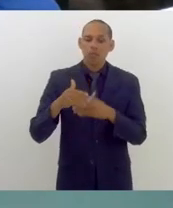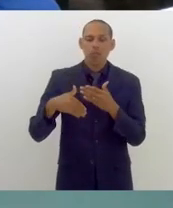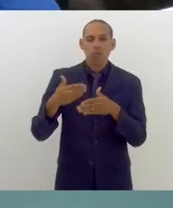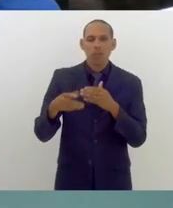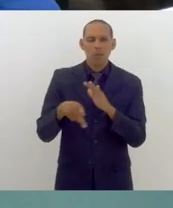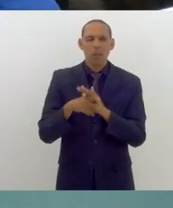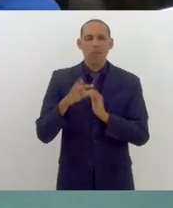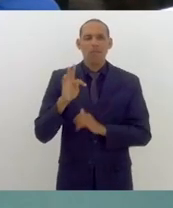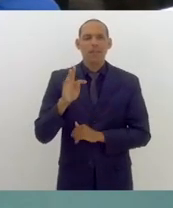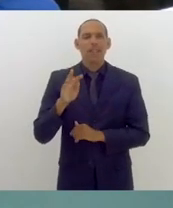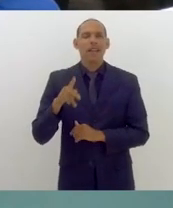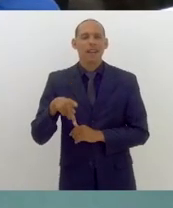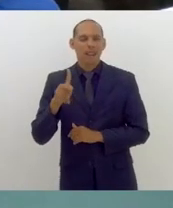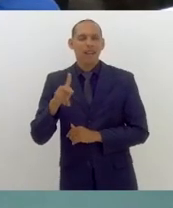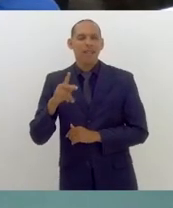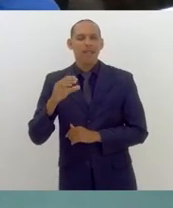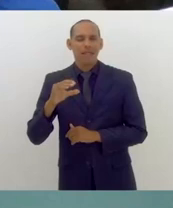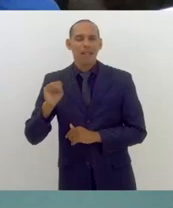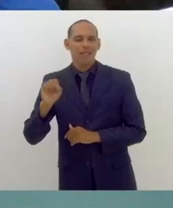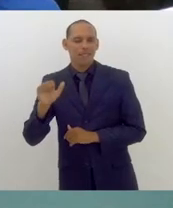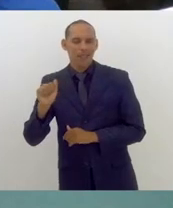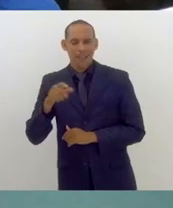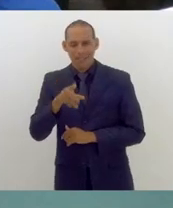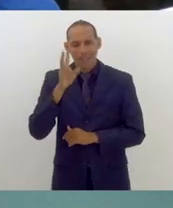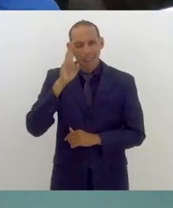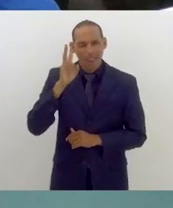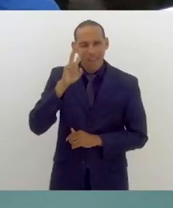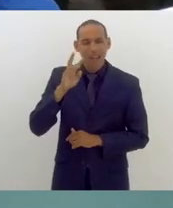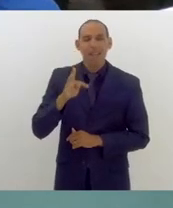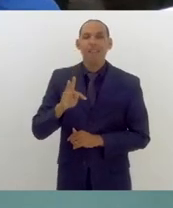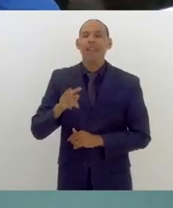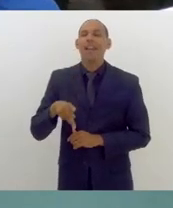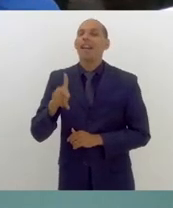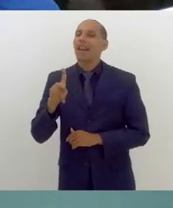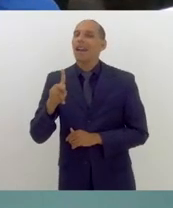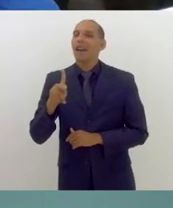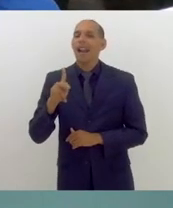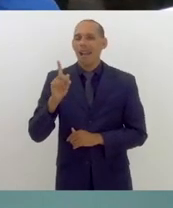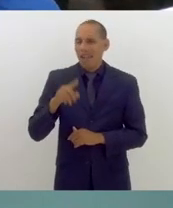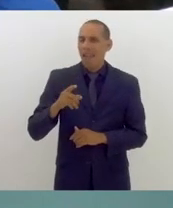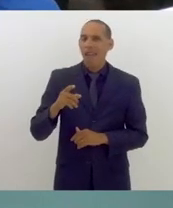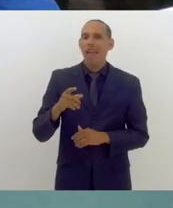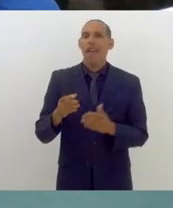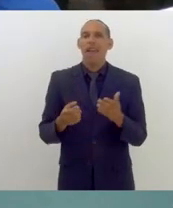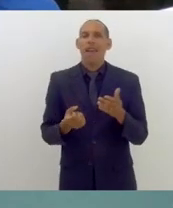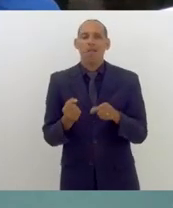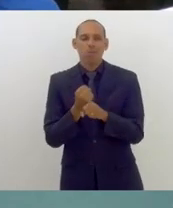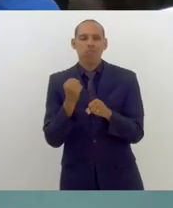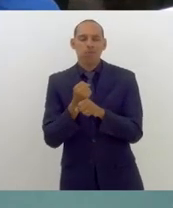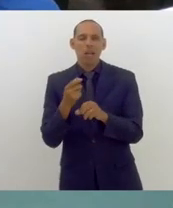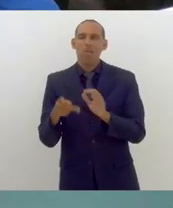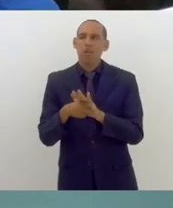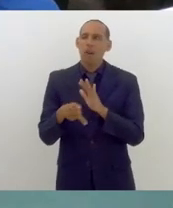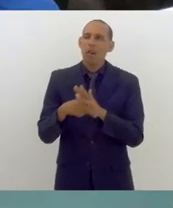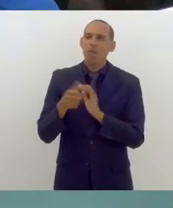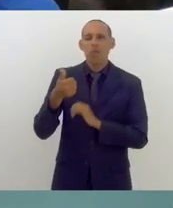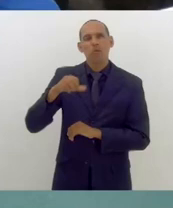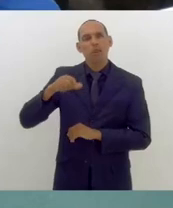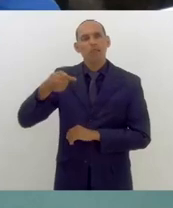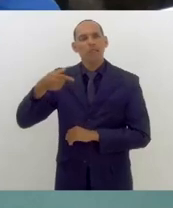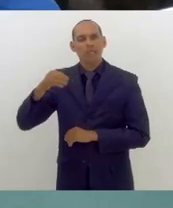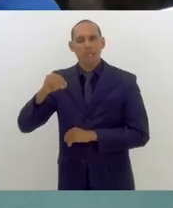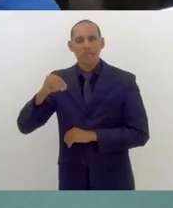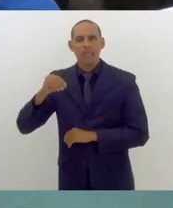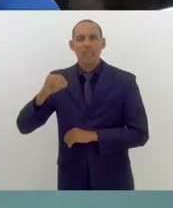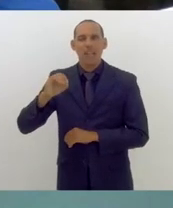dá até caçar se lembrar né até foi o empreendimento depois daquele empreendimento da década de 70 80 lá atrás